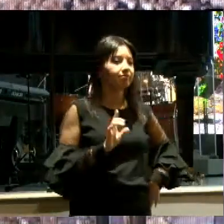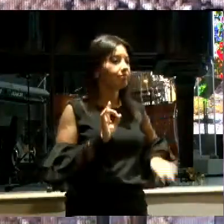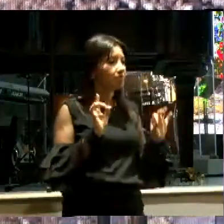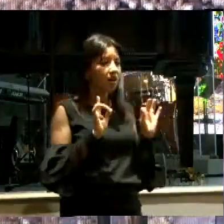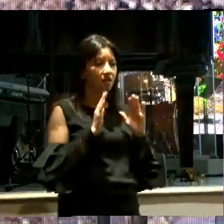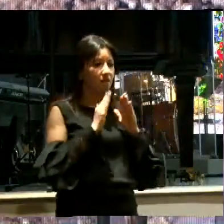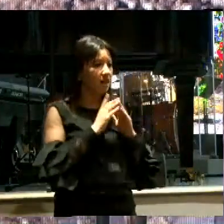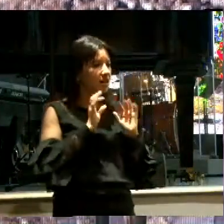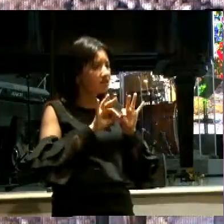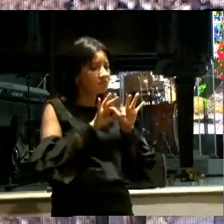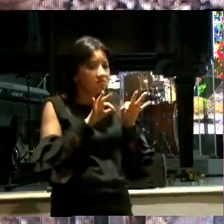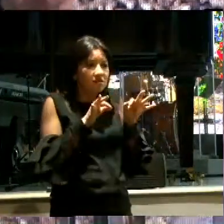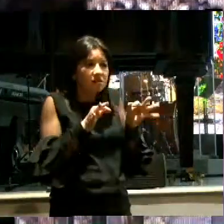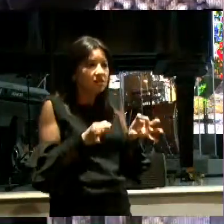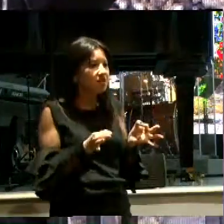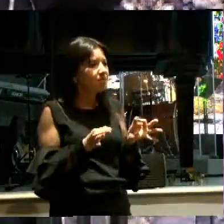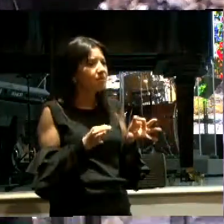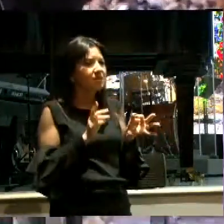Mas não,